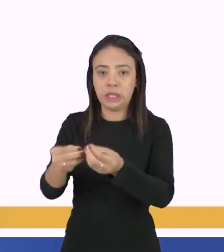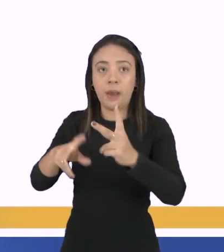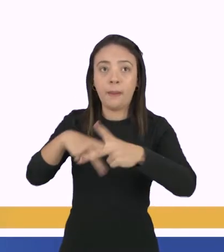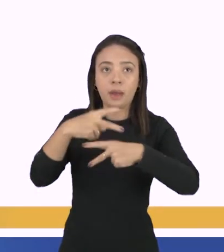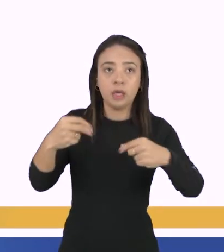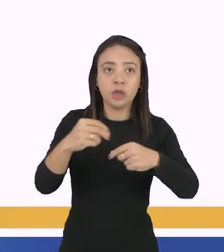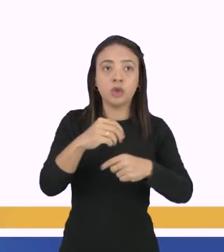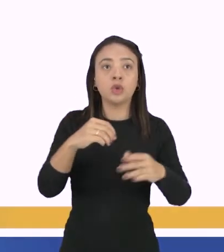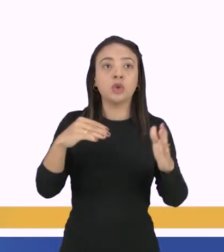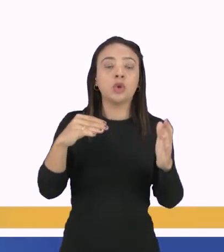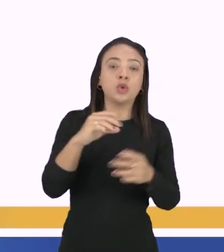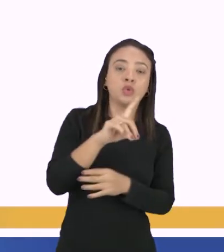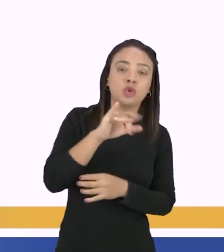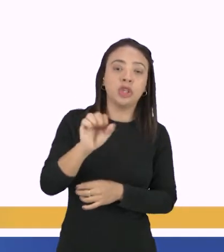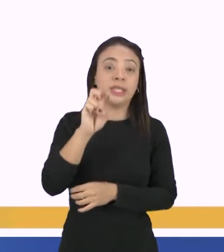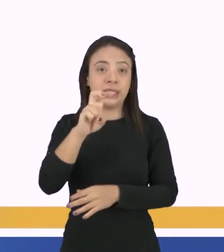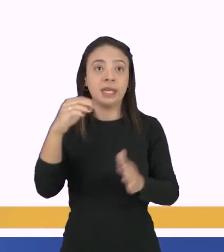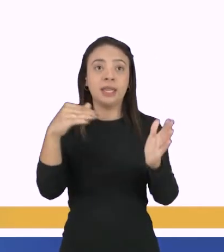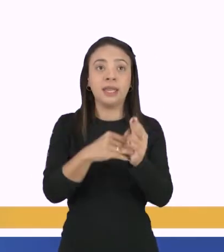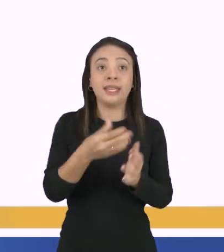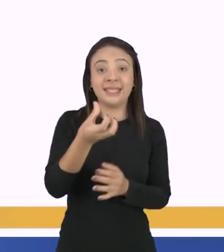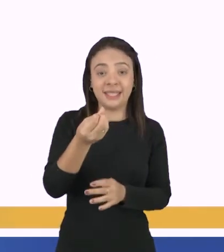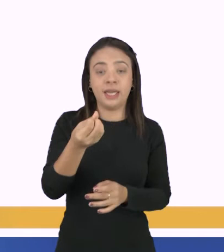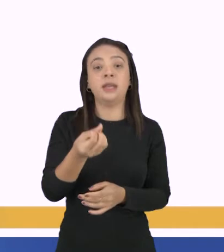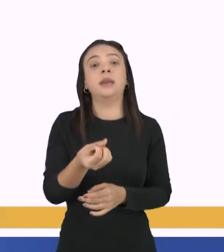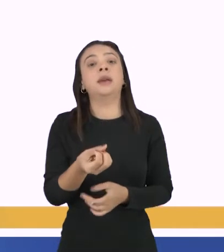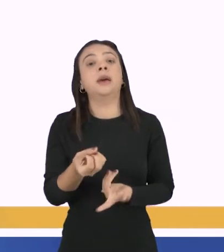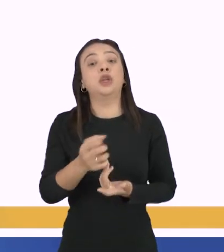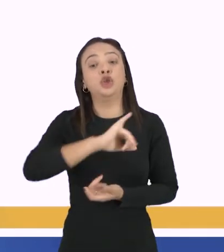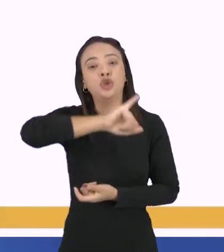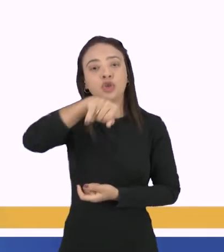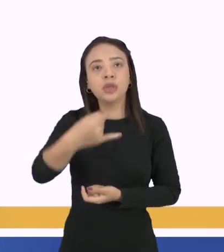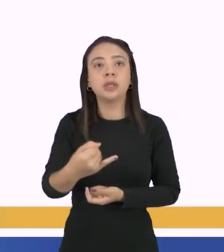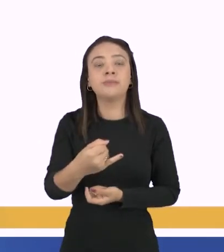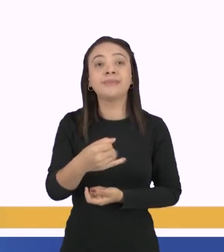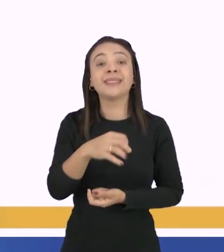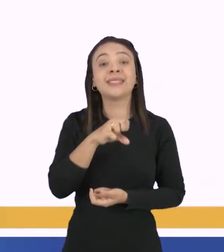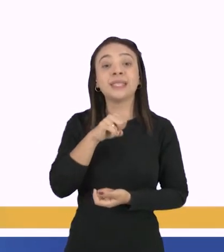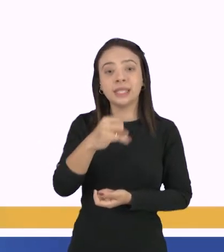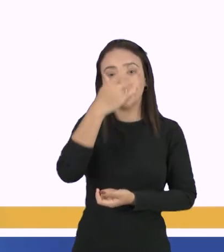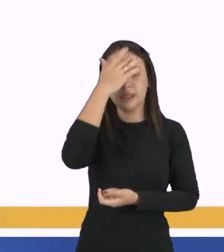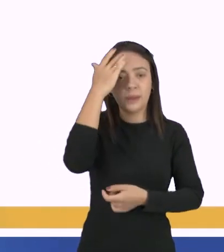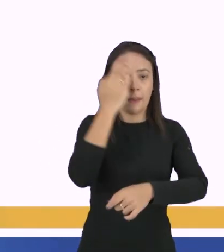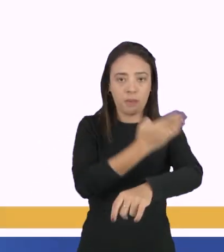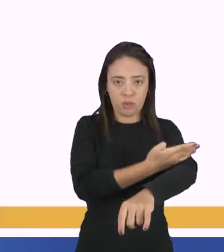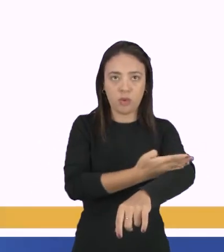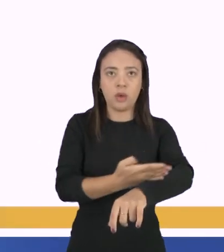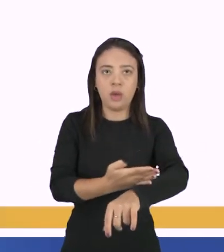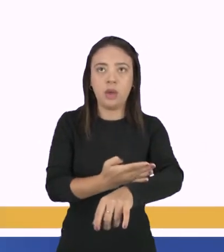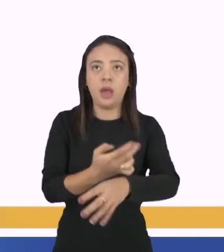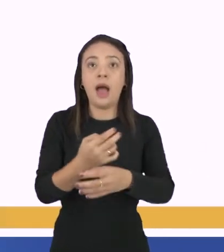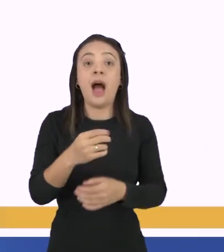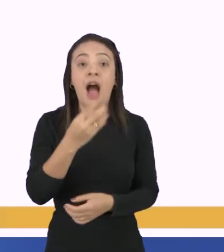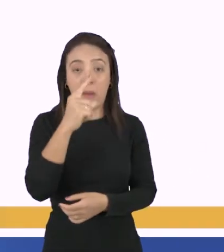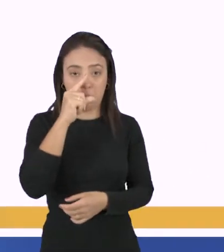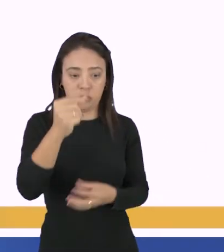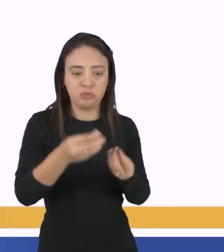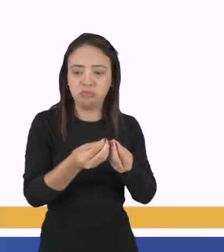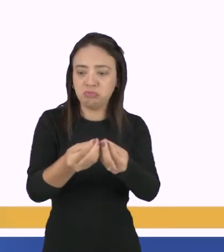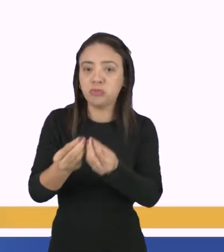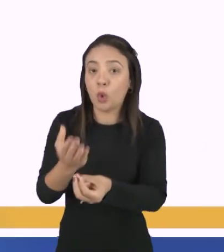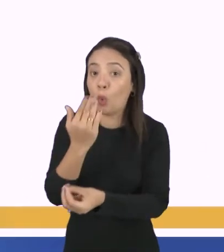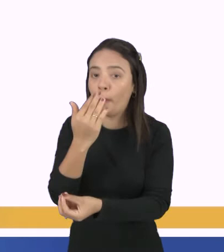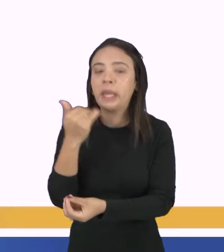5 e 6 de janeiro. Se as crianças se comportarem, a velha senhora enche as meias de todas as crianças com doces e